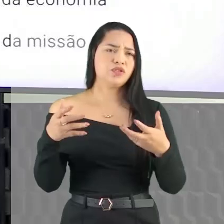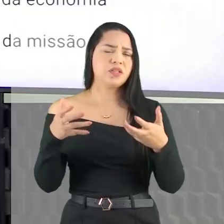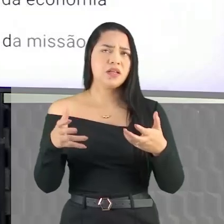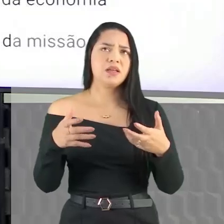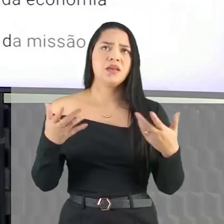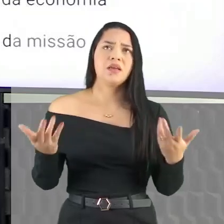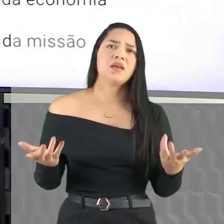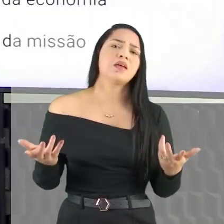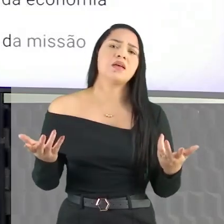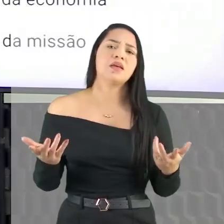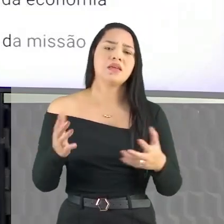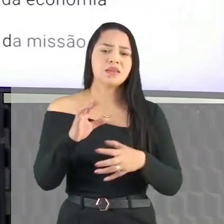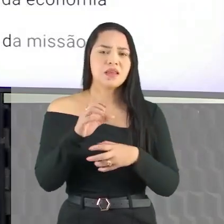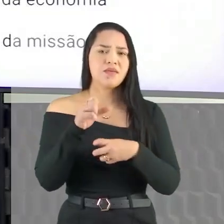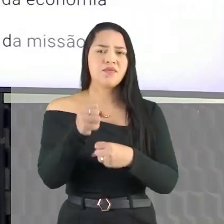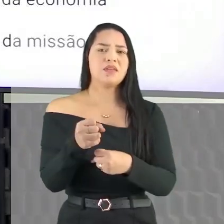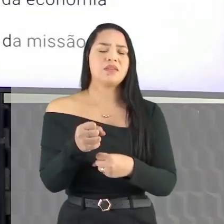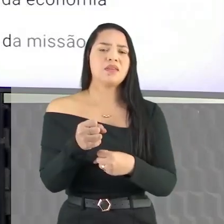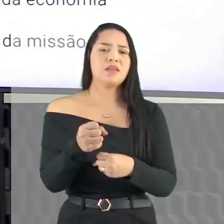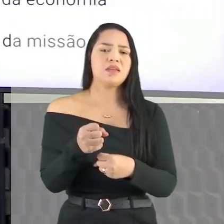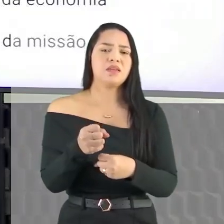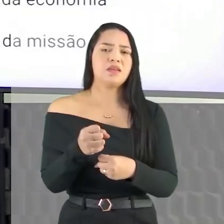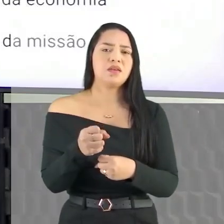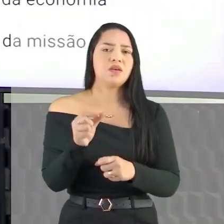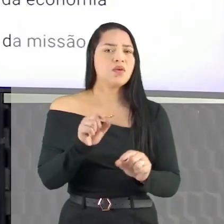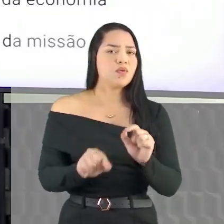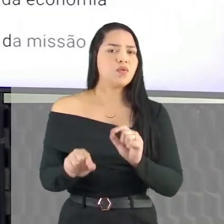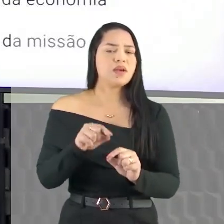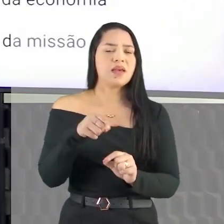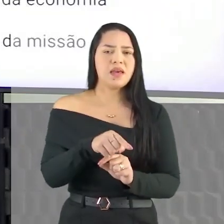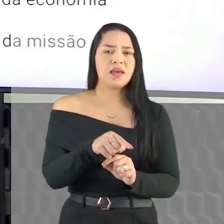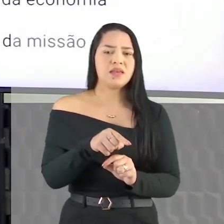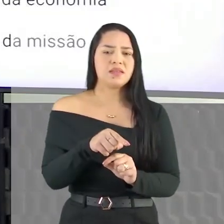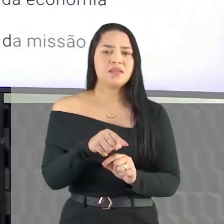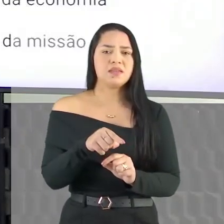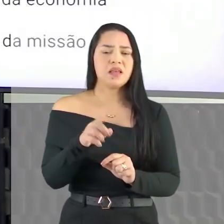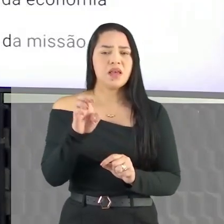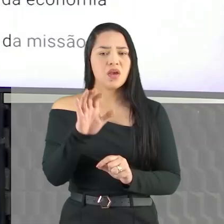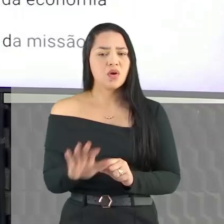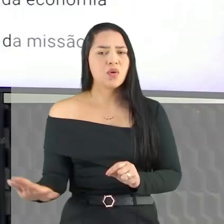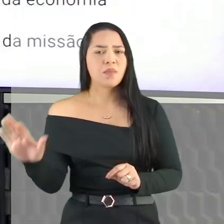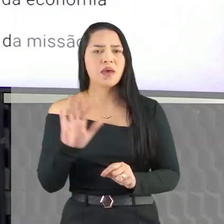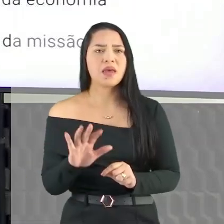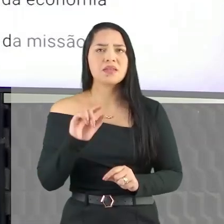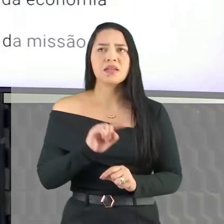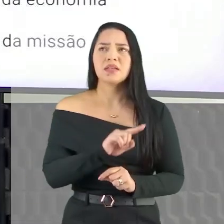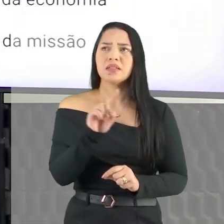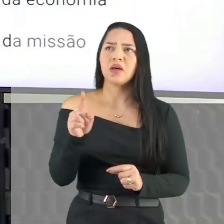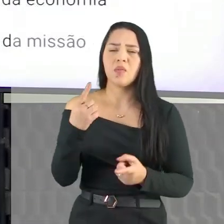tentar defender a essas potências europeias, não